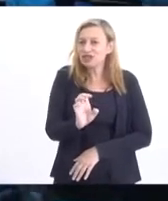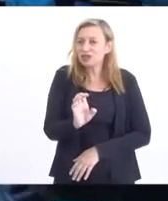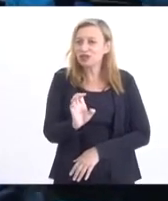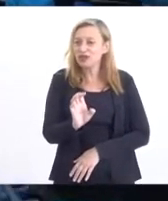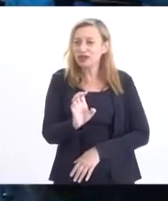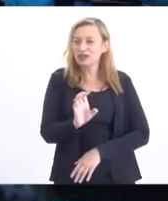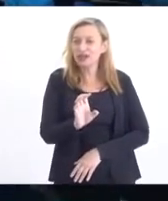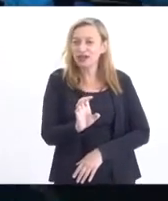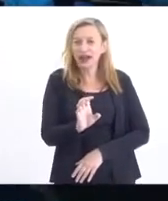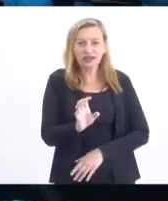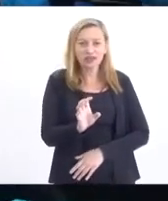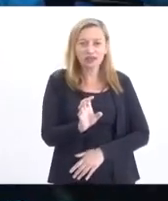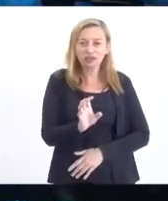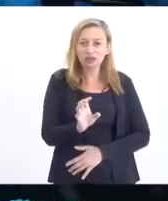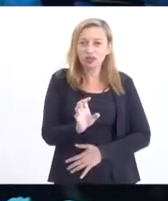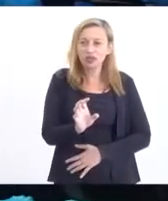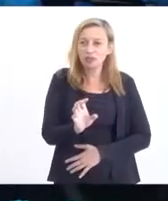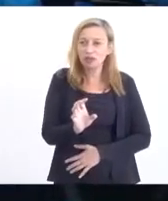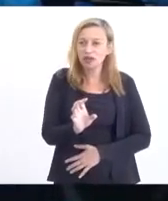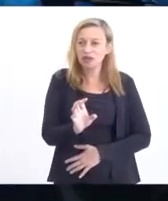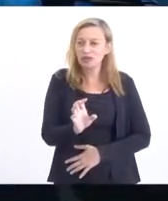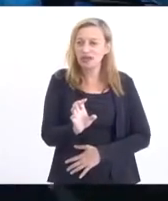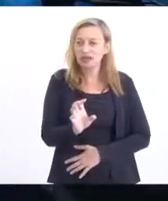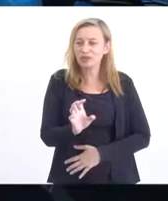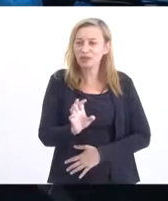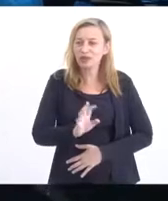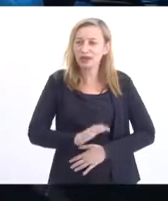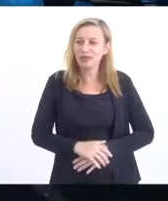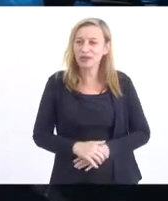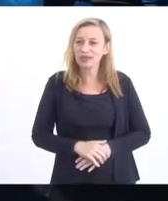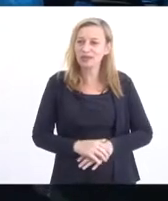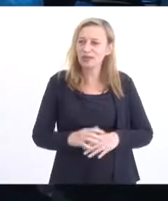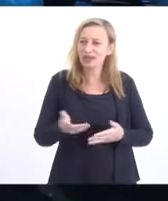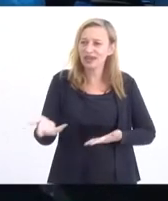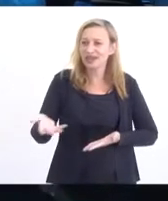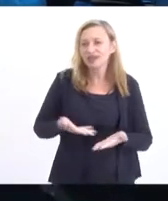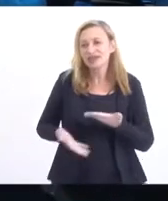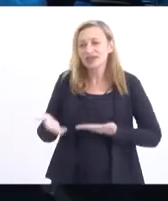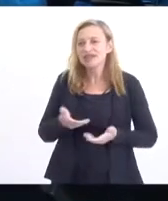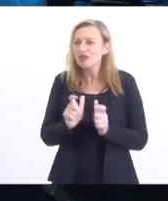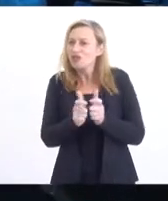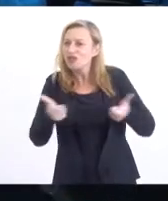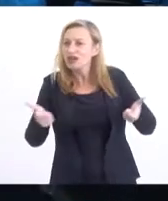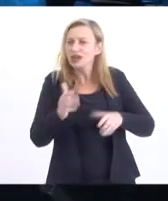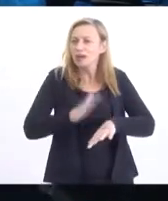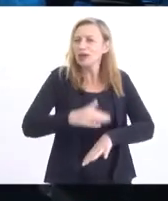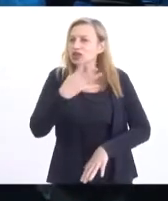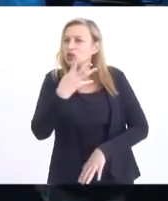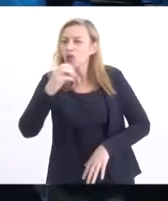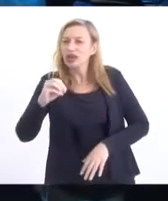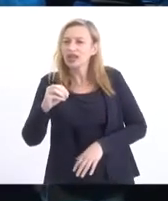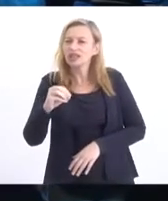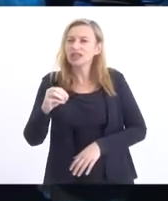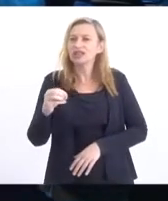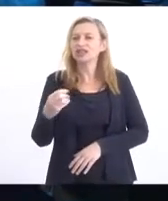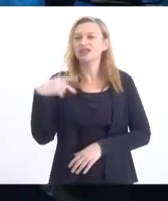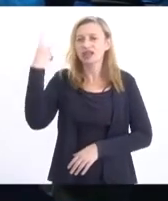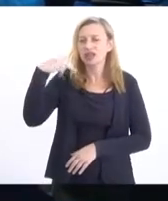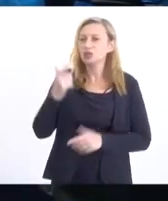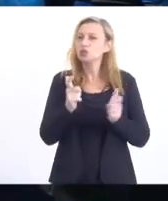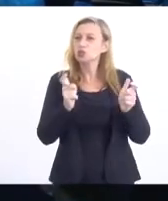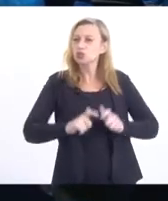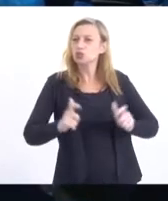um orgulho muito grande de ter essa participação imensa, mais de 40 vereadores presentes